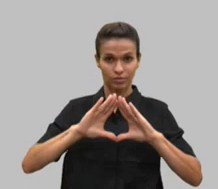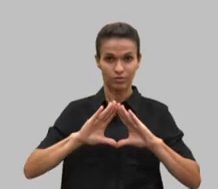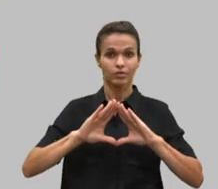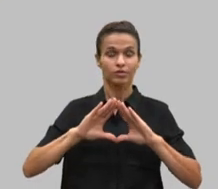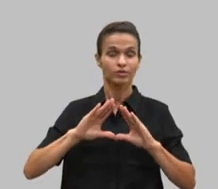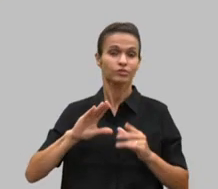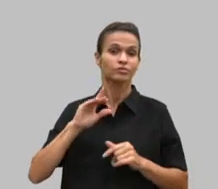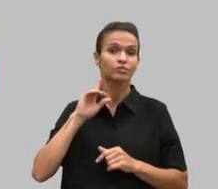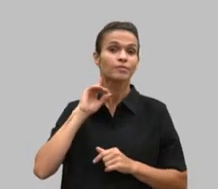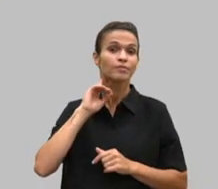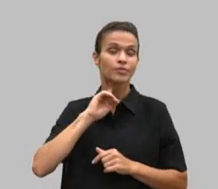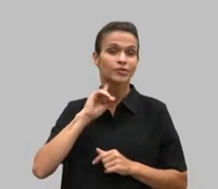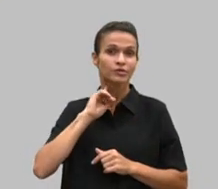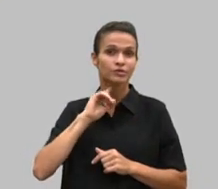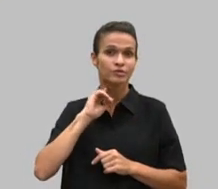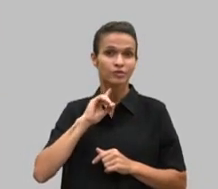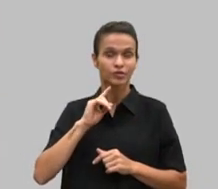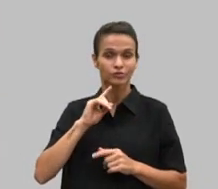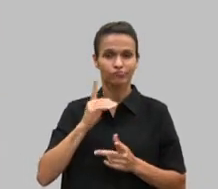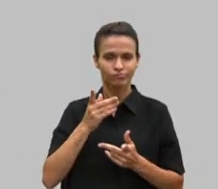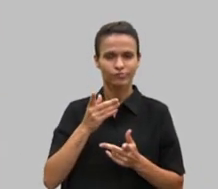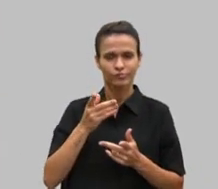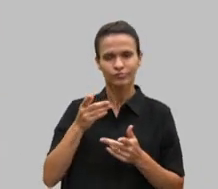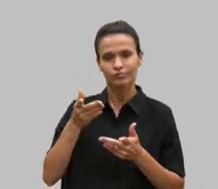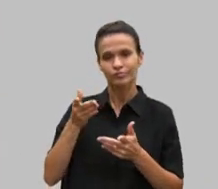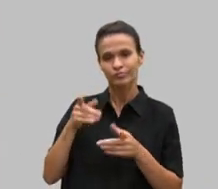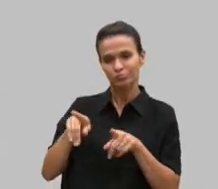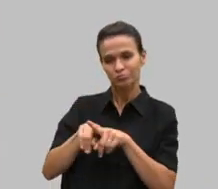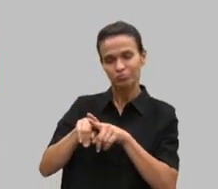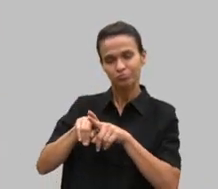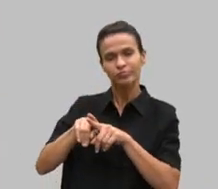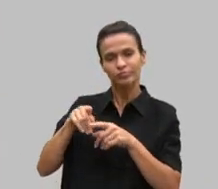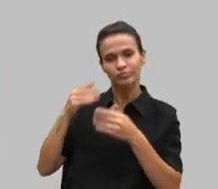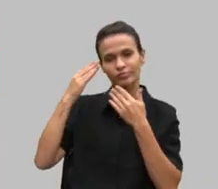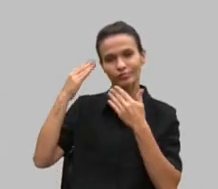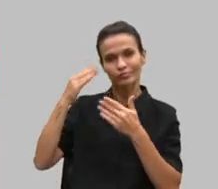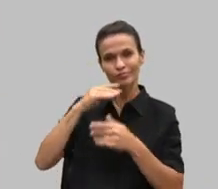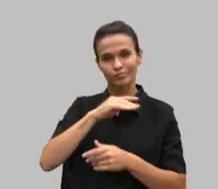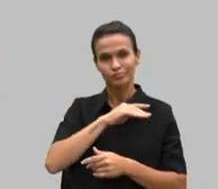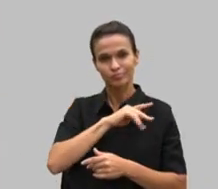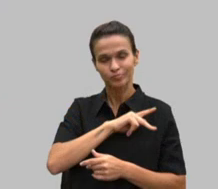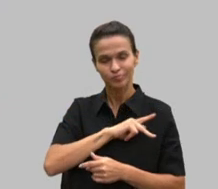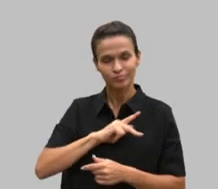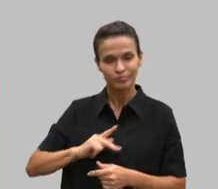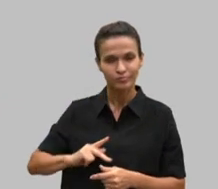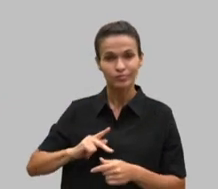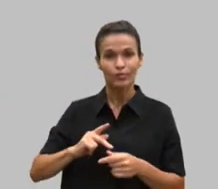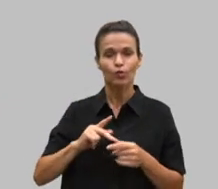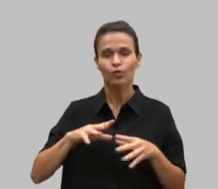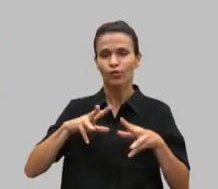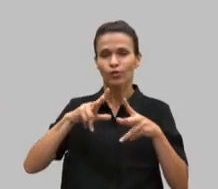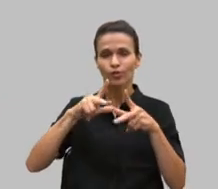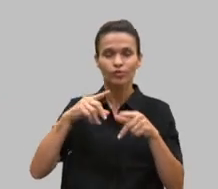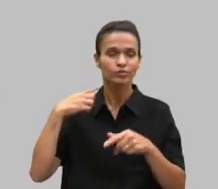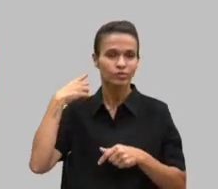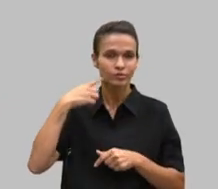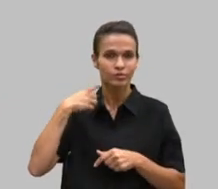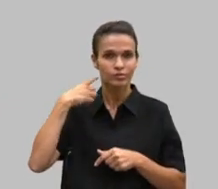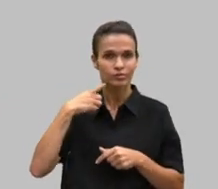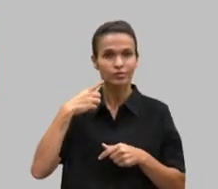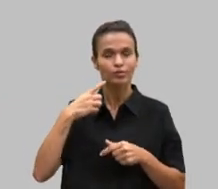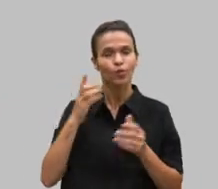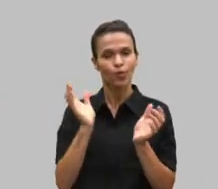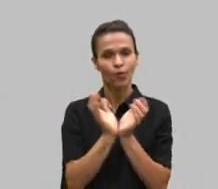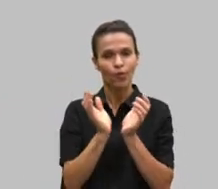em nome do seu presidente a escola do legislativo e todos os demais deputados e deputados e corpo técnico por